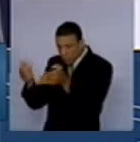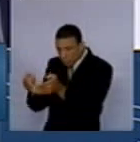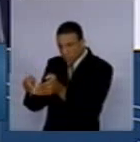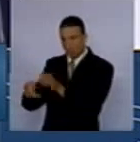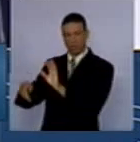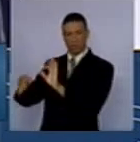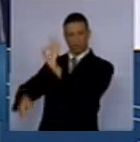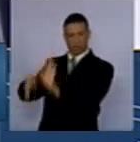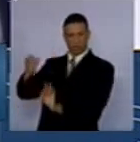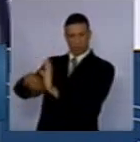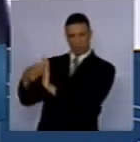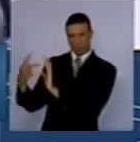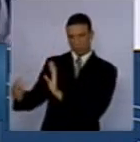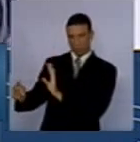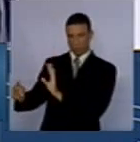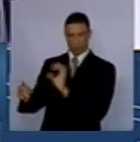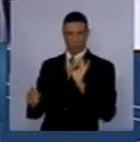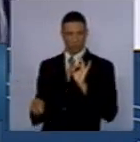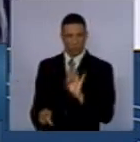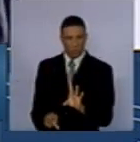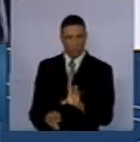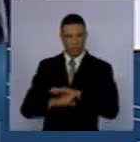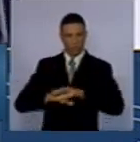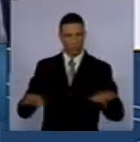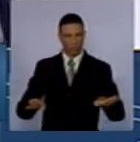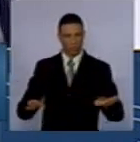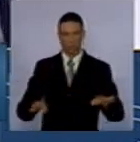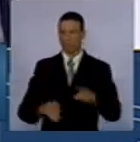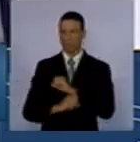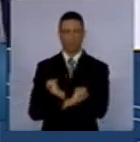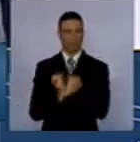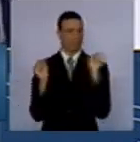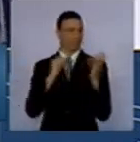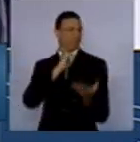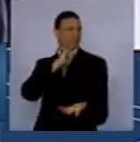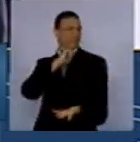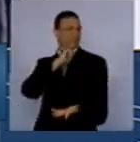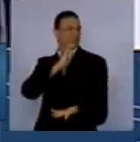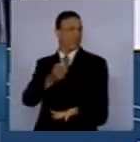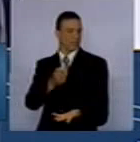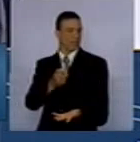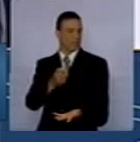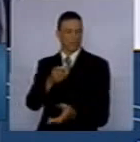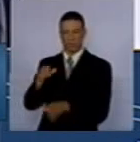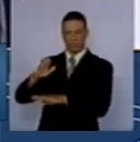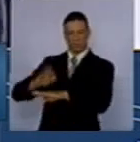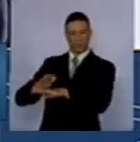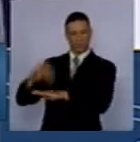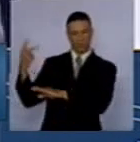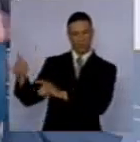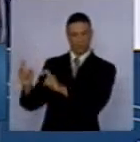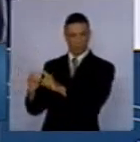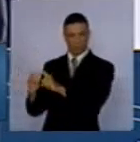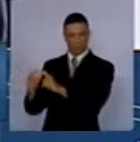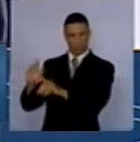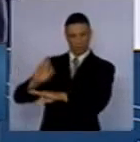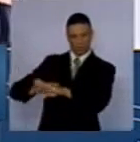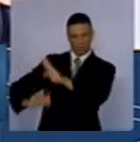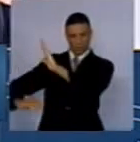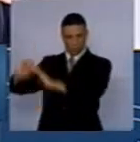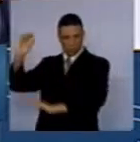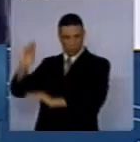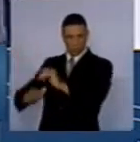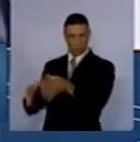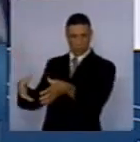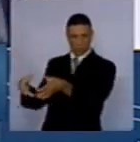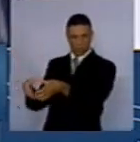a questão jurídica não era suficiente para nós decidirmos se era ou não uma prática aceitável pois